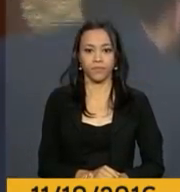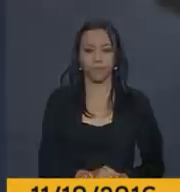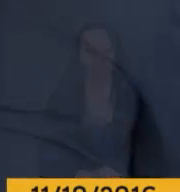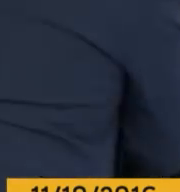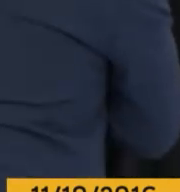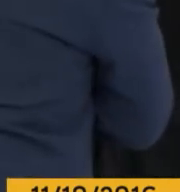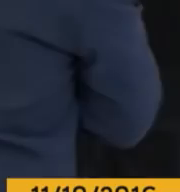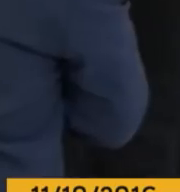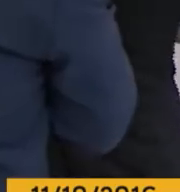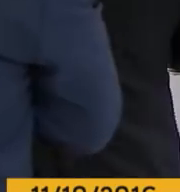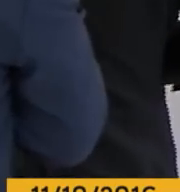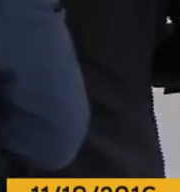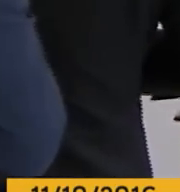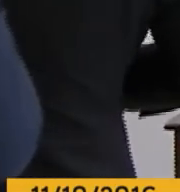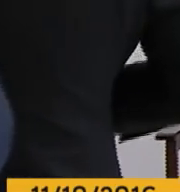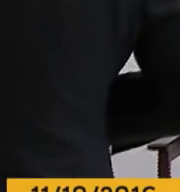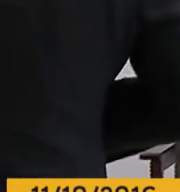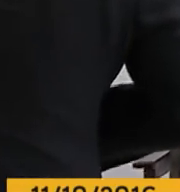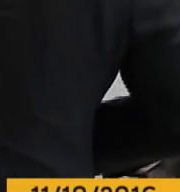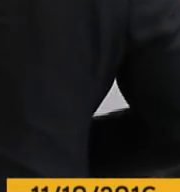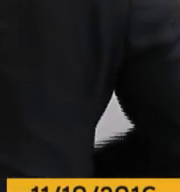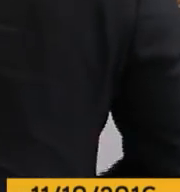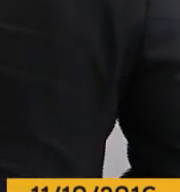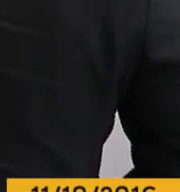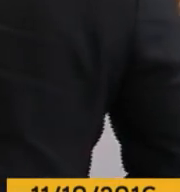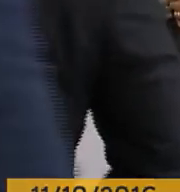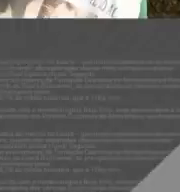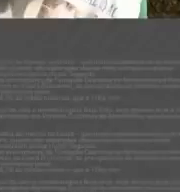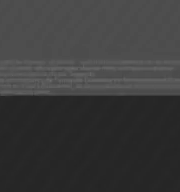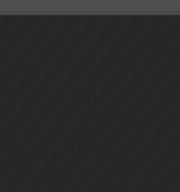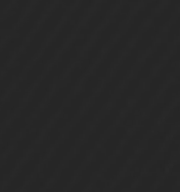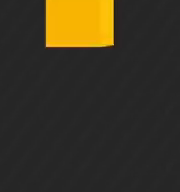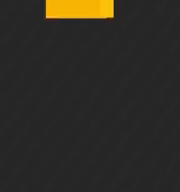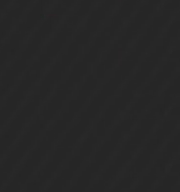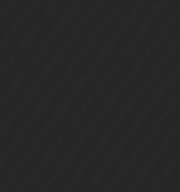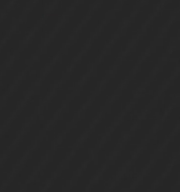obrigado está encerrada esta cerimônia